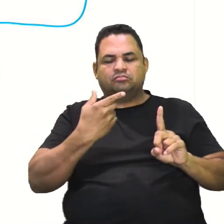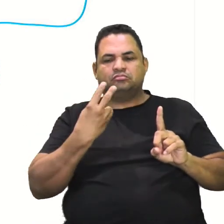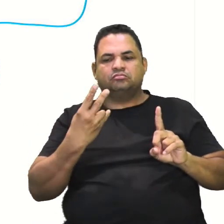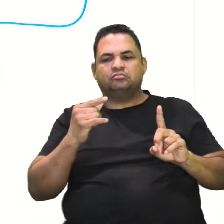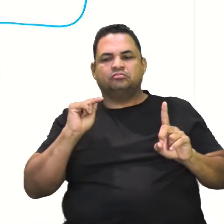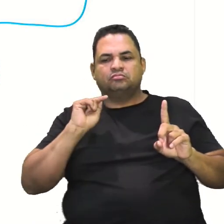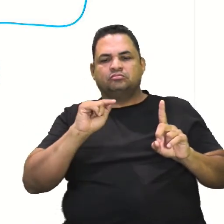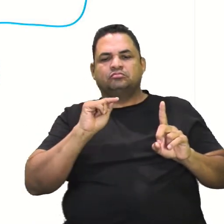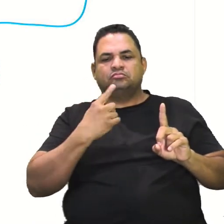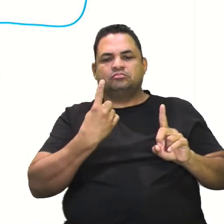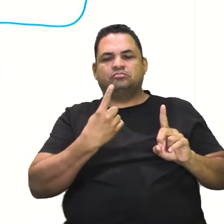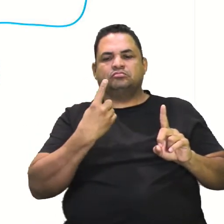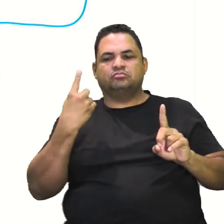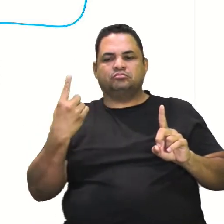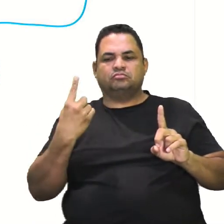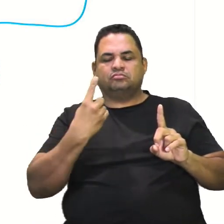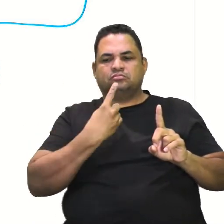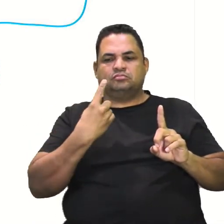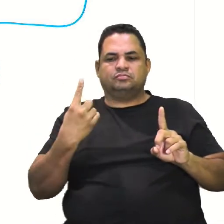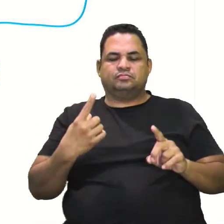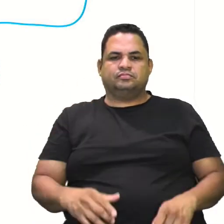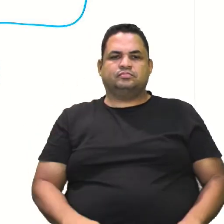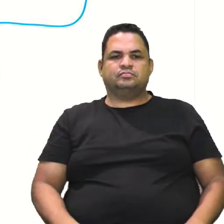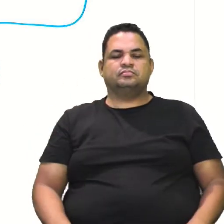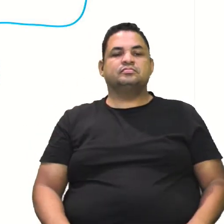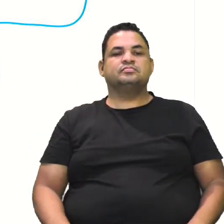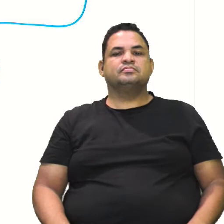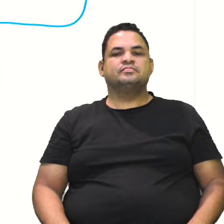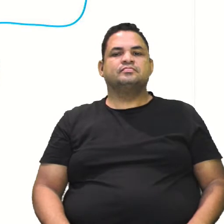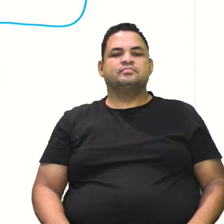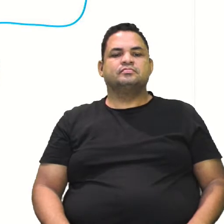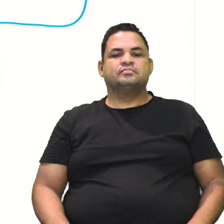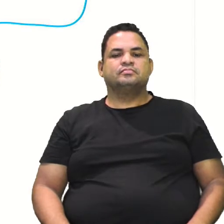passa pelo ponto 1 e 1.